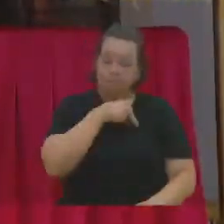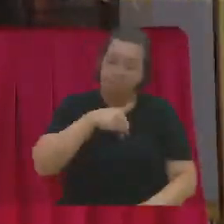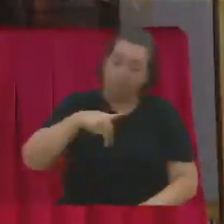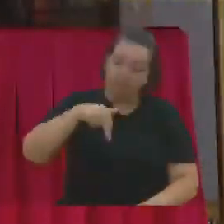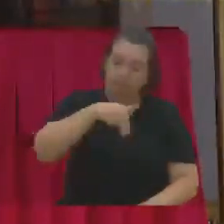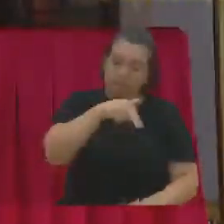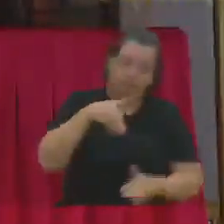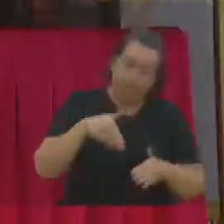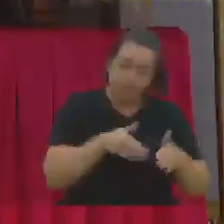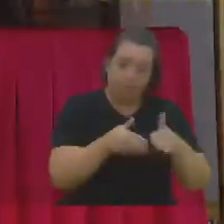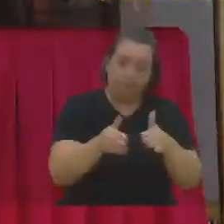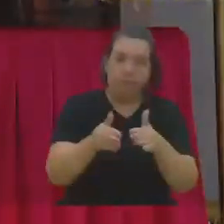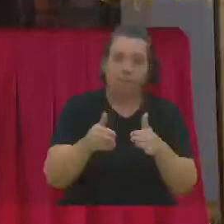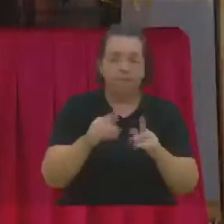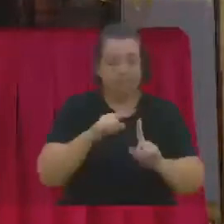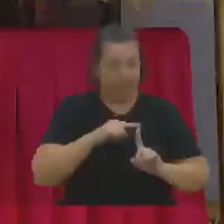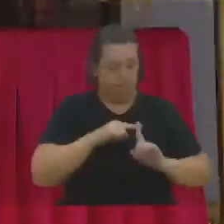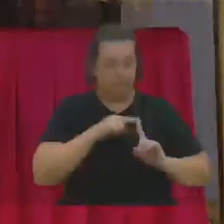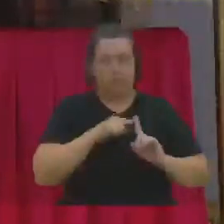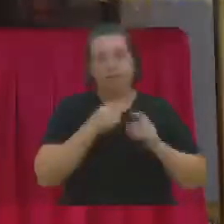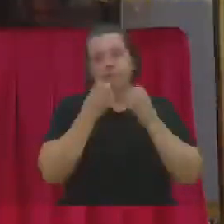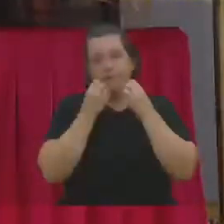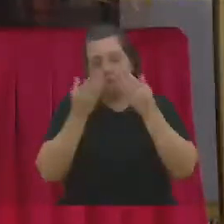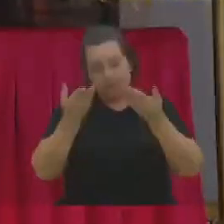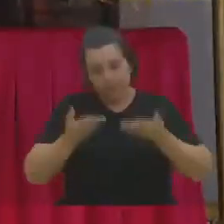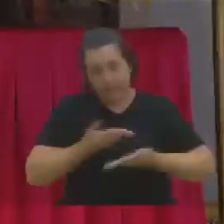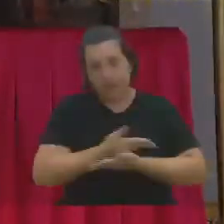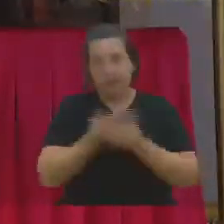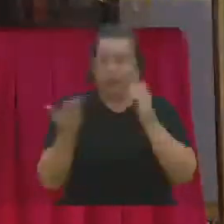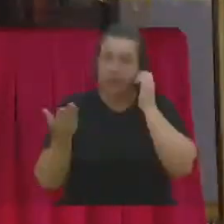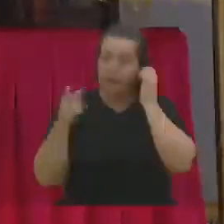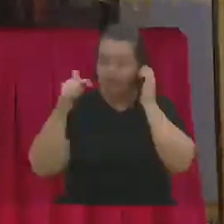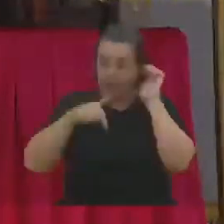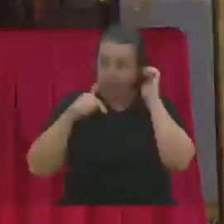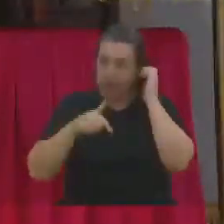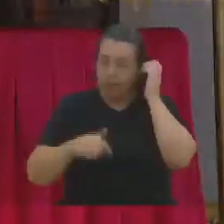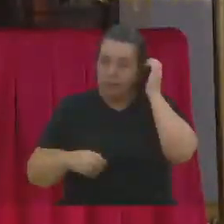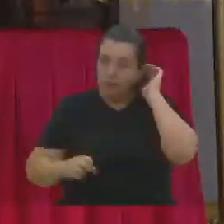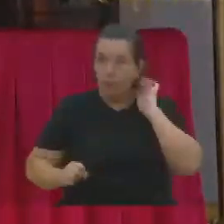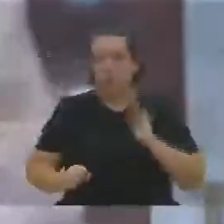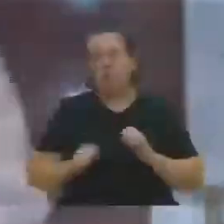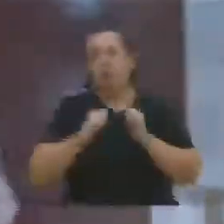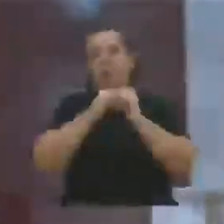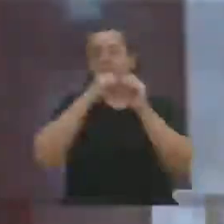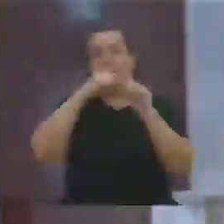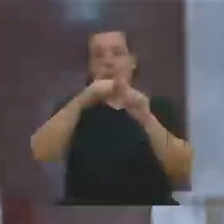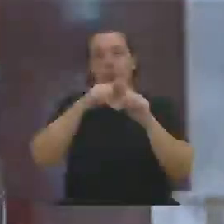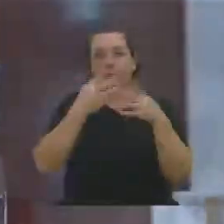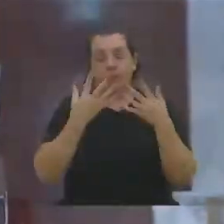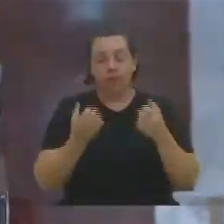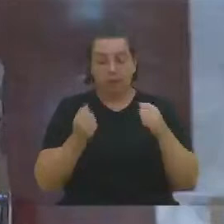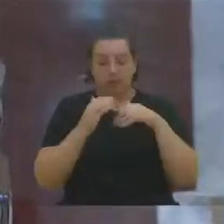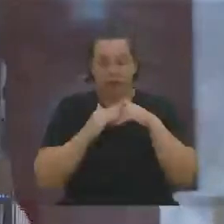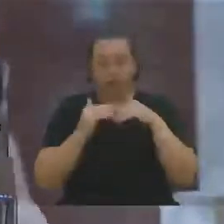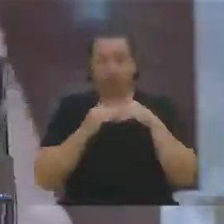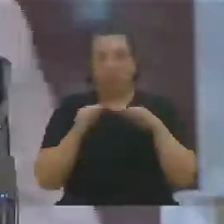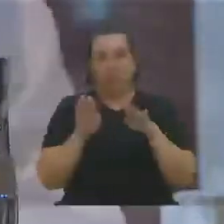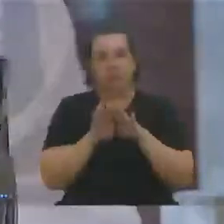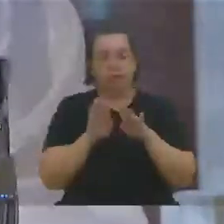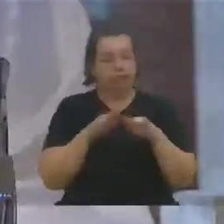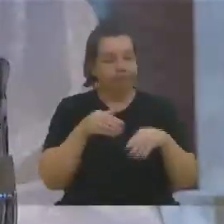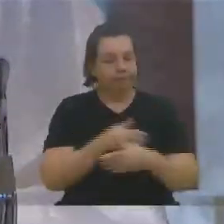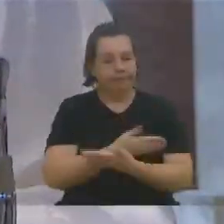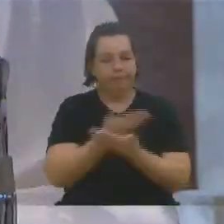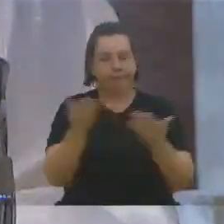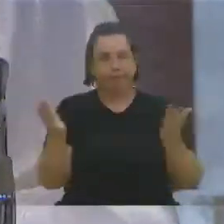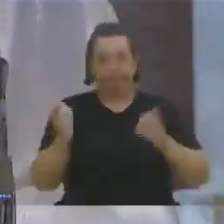cristã. Sejam todos bem-vindos a este santuário. Acolhemos também você que